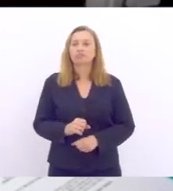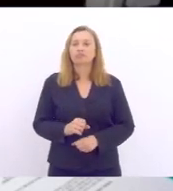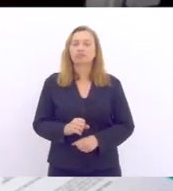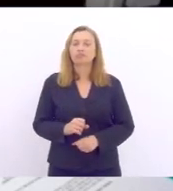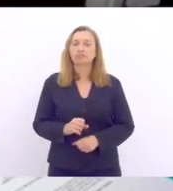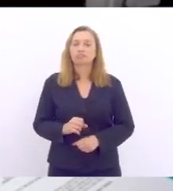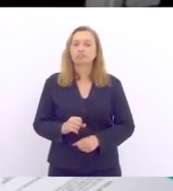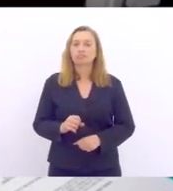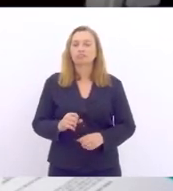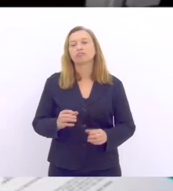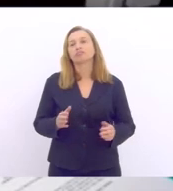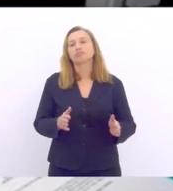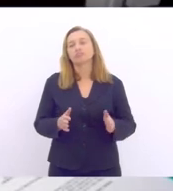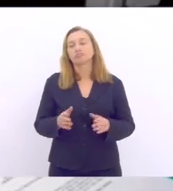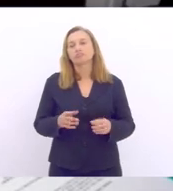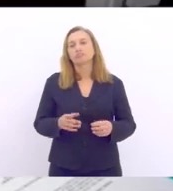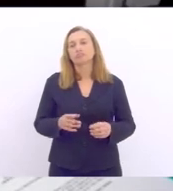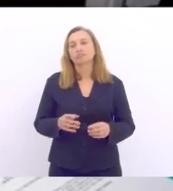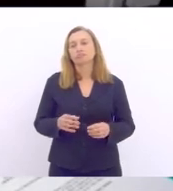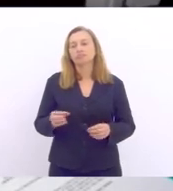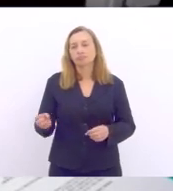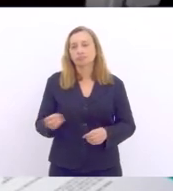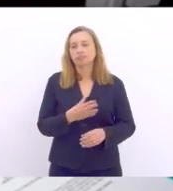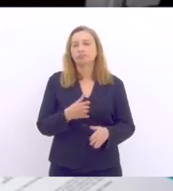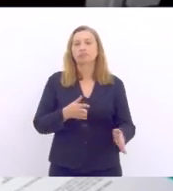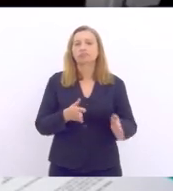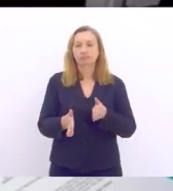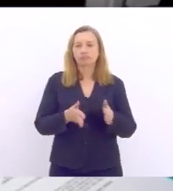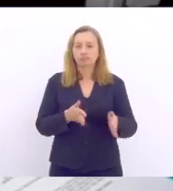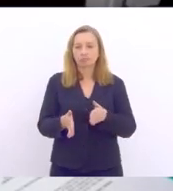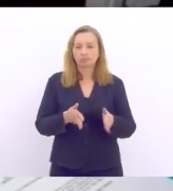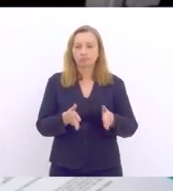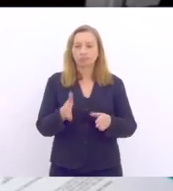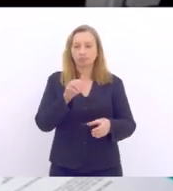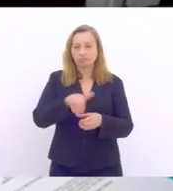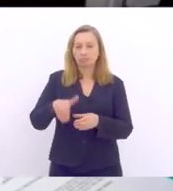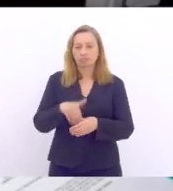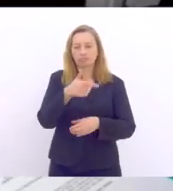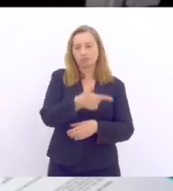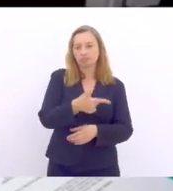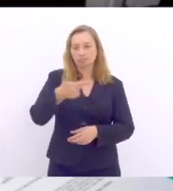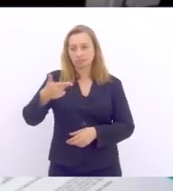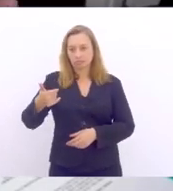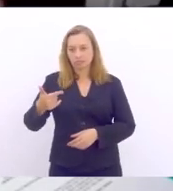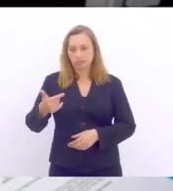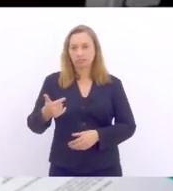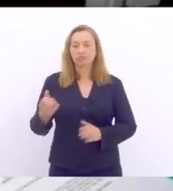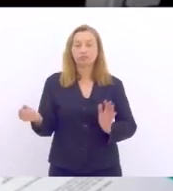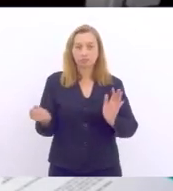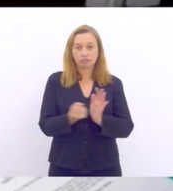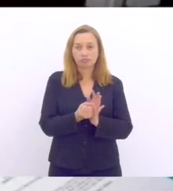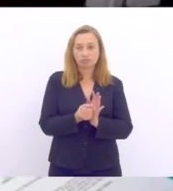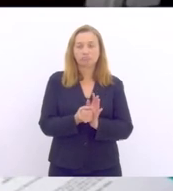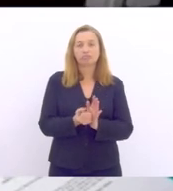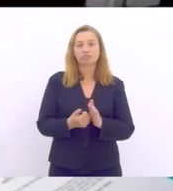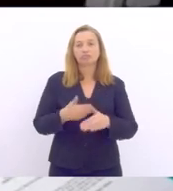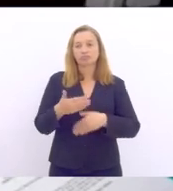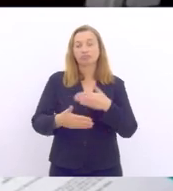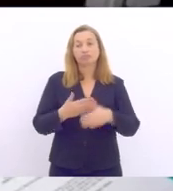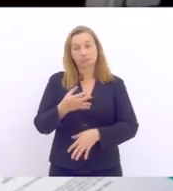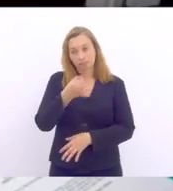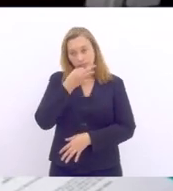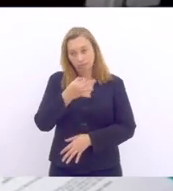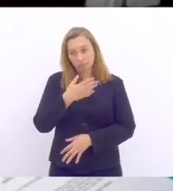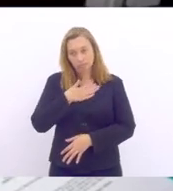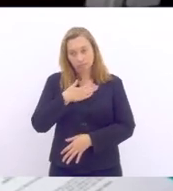quadriênio, uma nova correlação de forças egressa das eleições de 2022. O marco desse processo, na minha opinião,